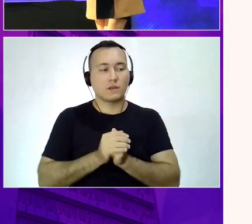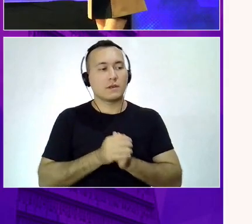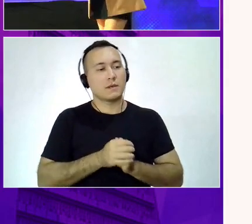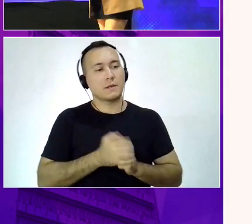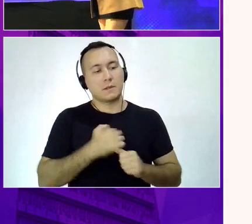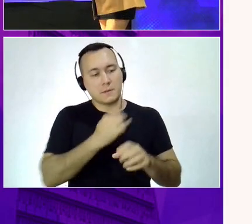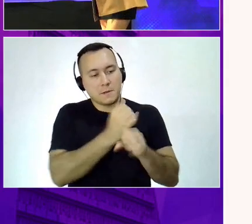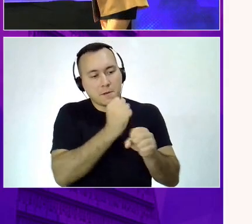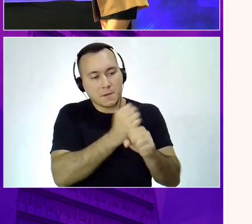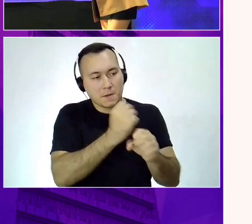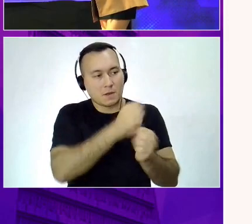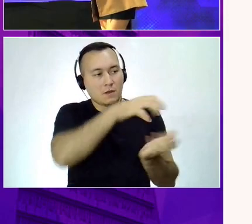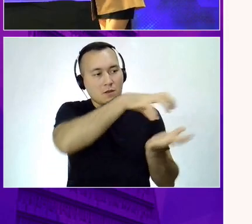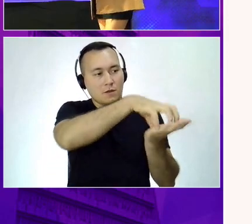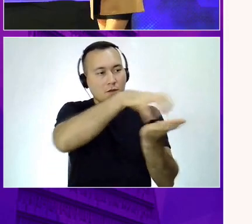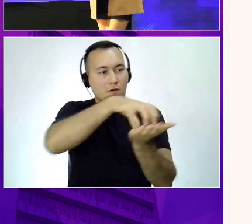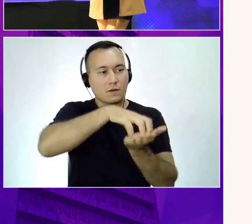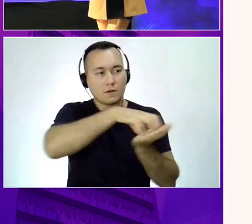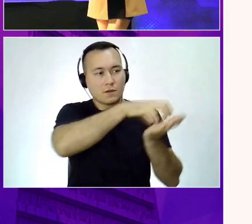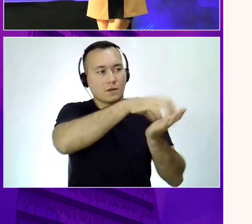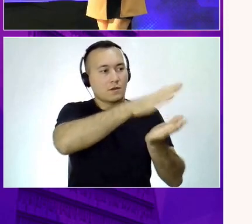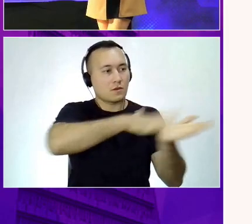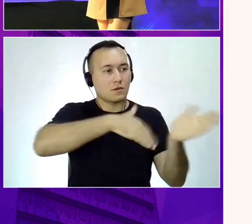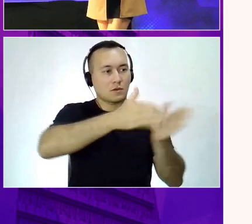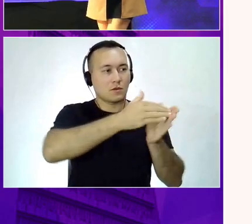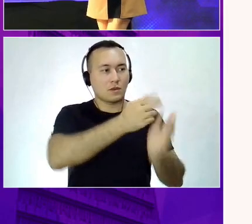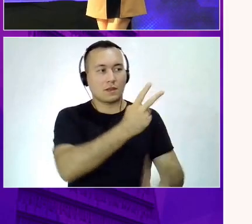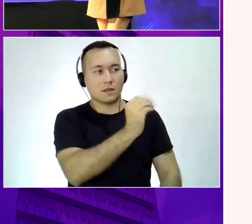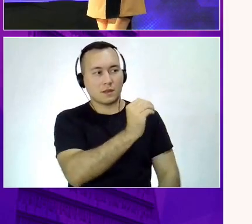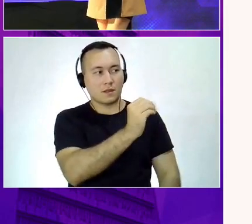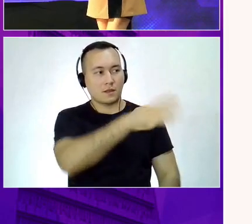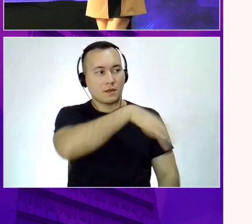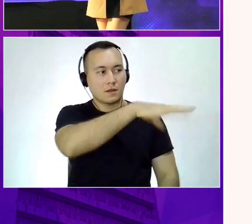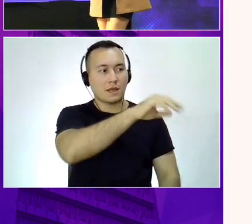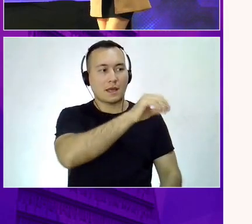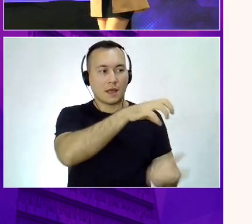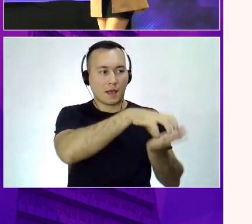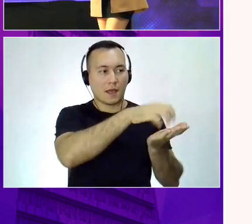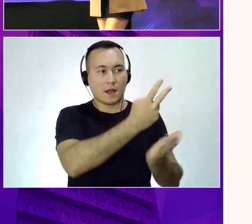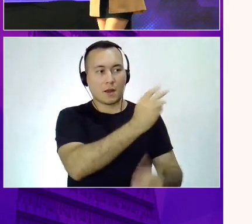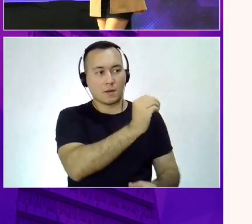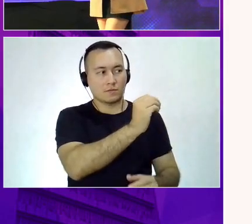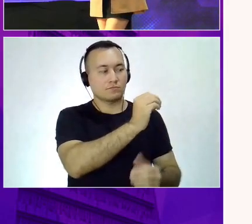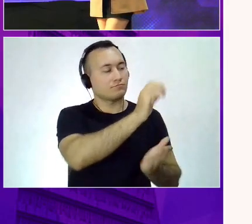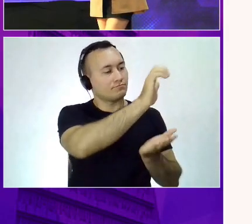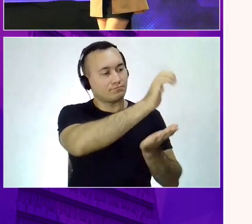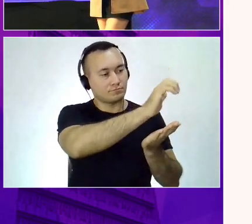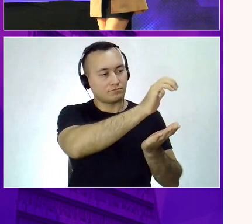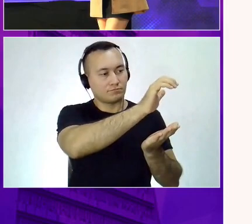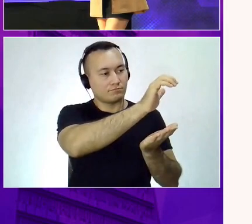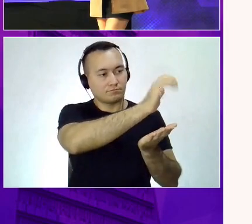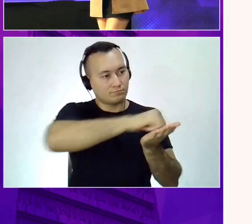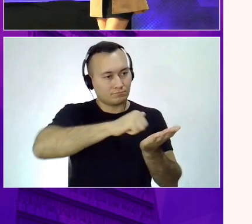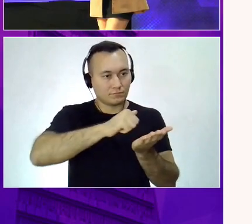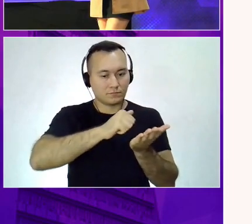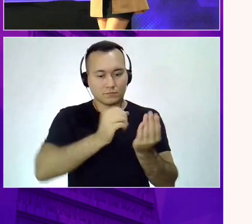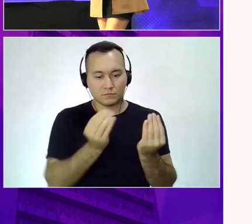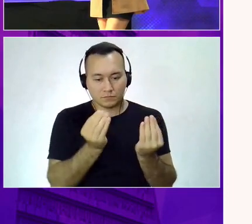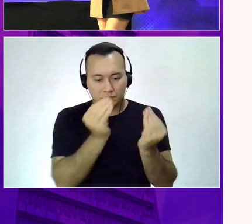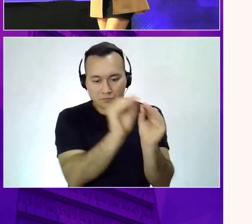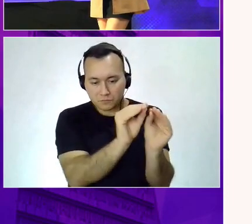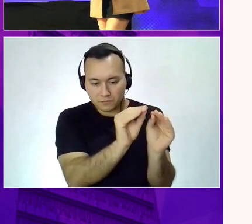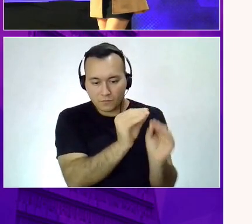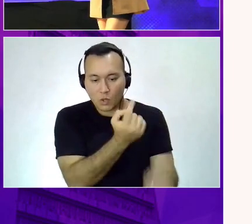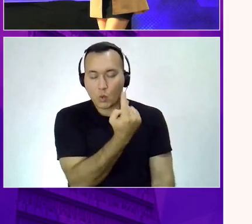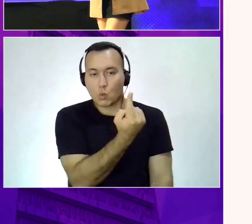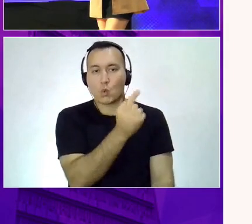e vou centralizar num único microserviço. Só que se você for mudar uma coisa nesse microserviço